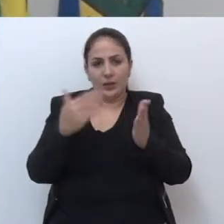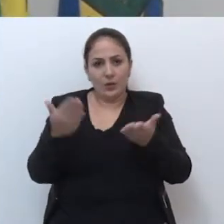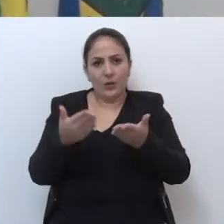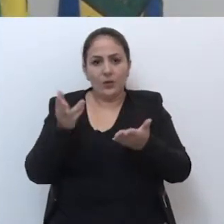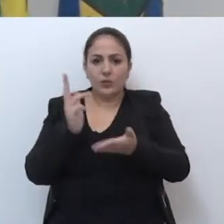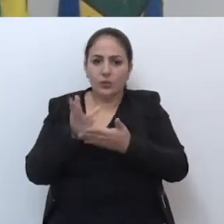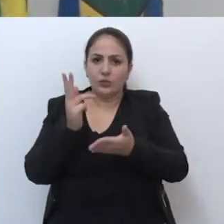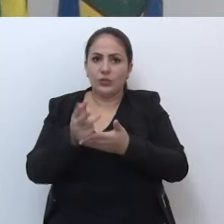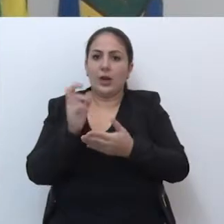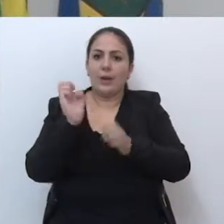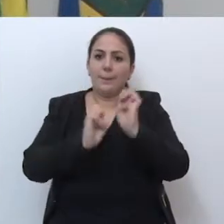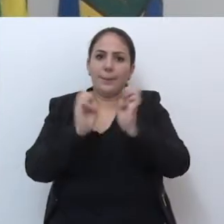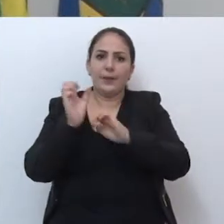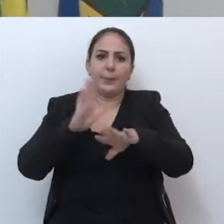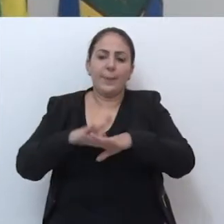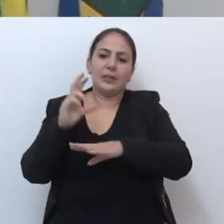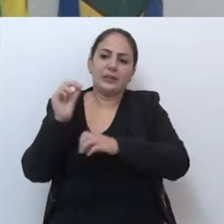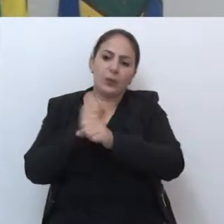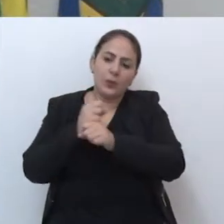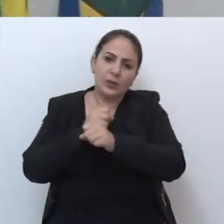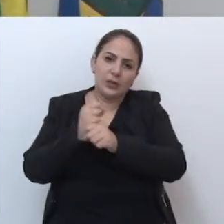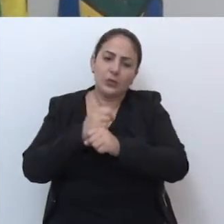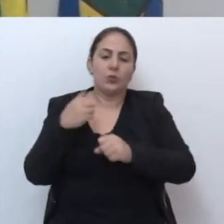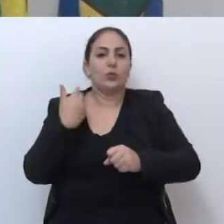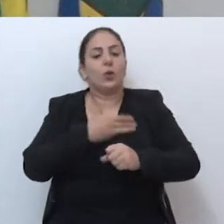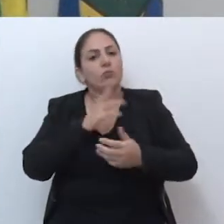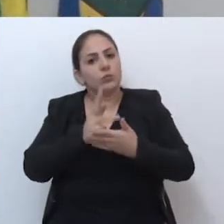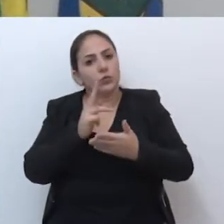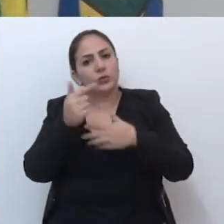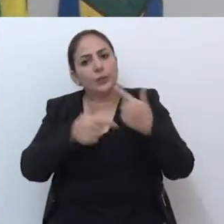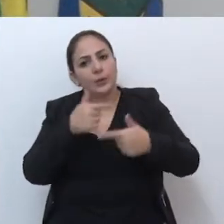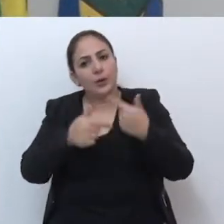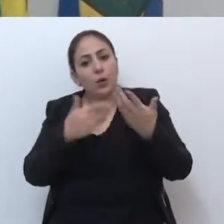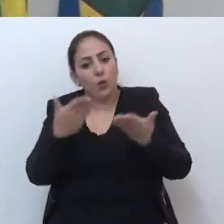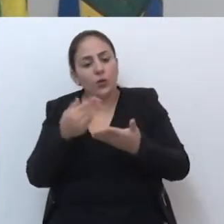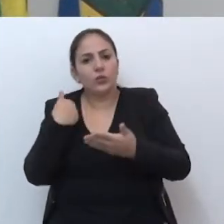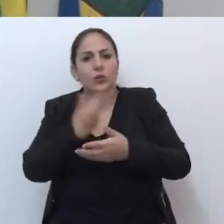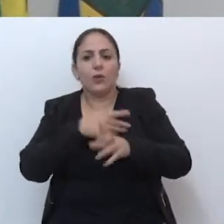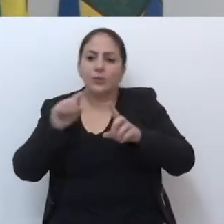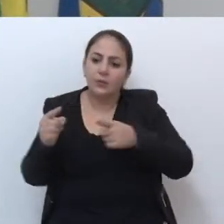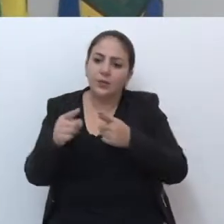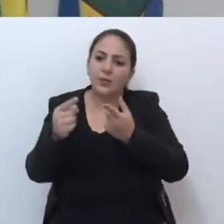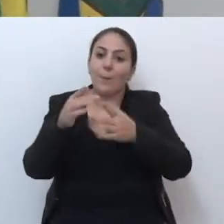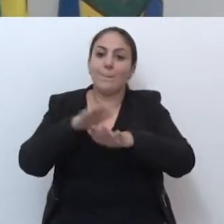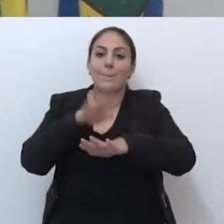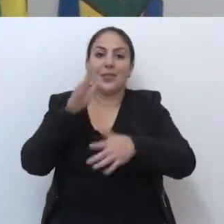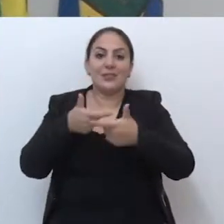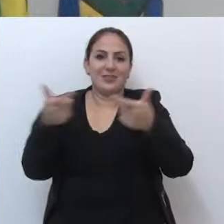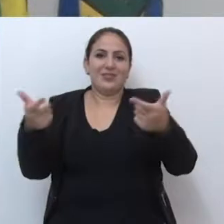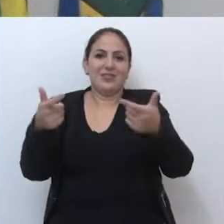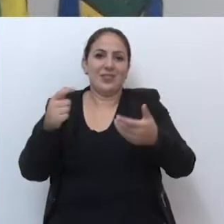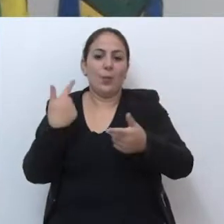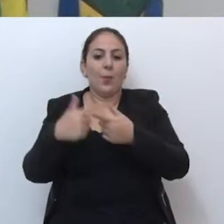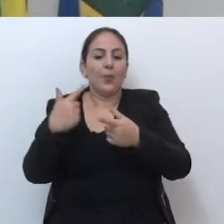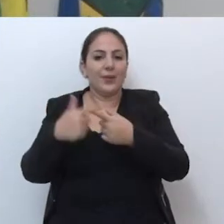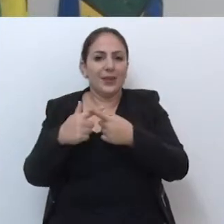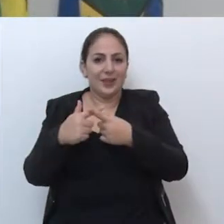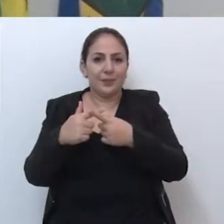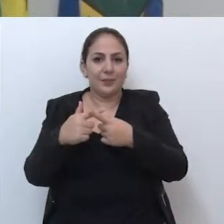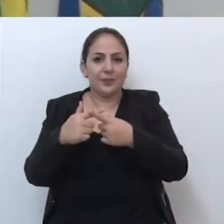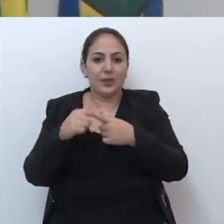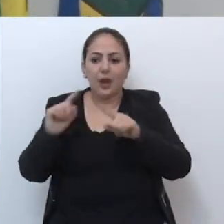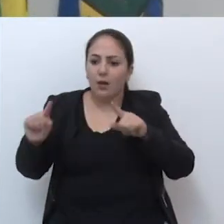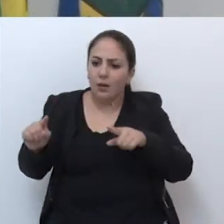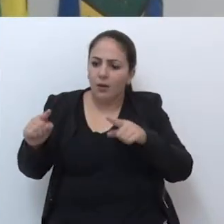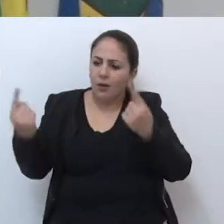empresa por mais 50 anos, né? A gente continuar trabalhando. E hoje nós temos um desafio ainda maior. Por quê? A